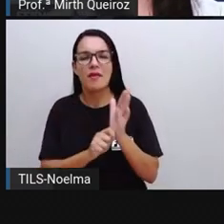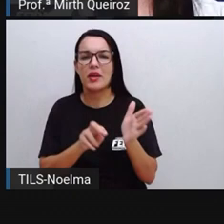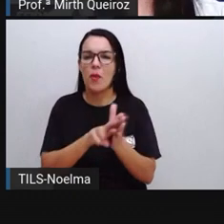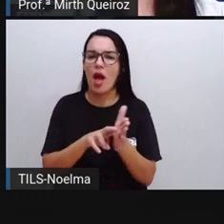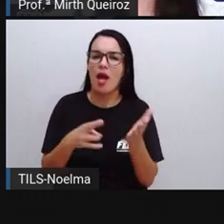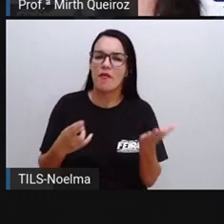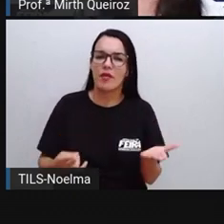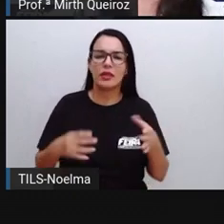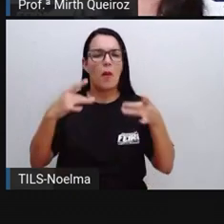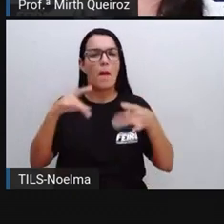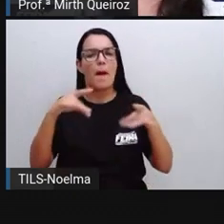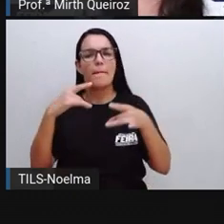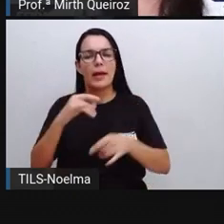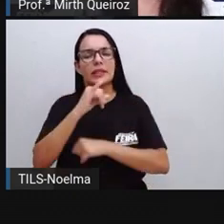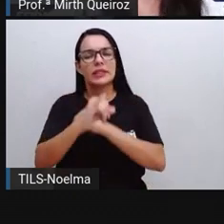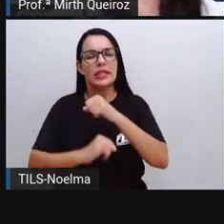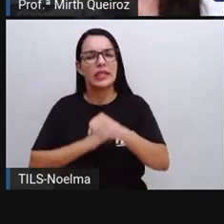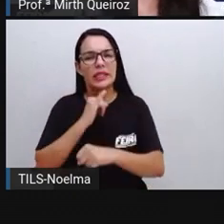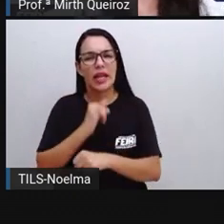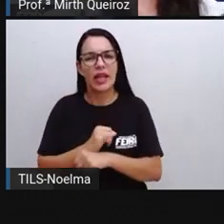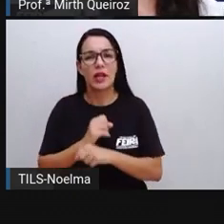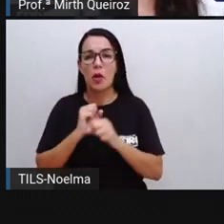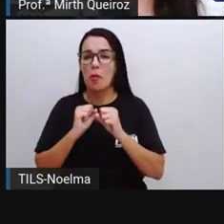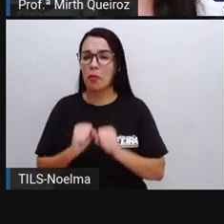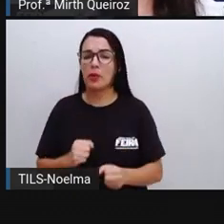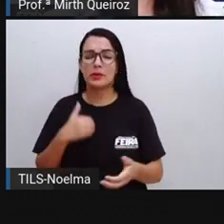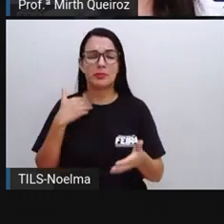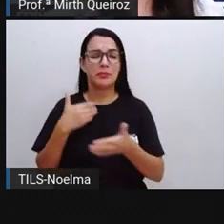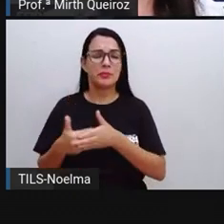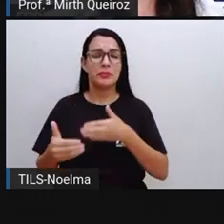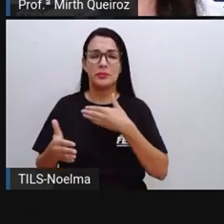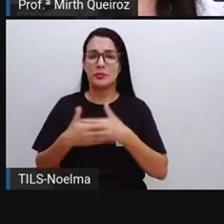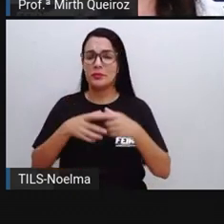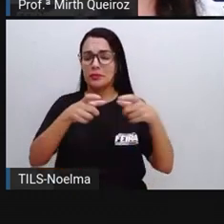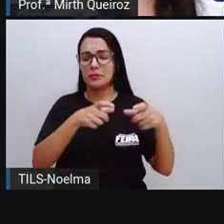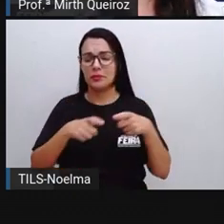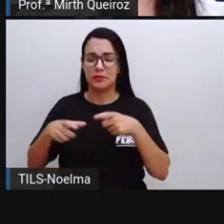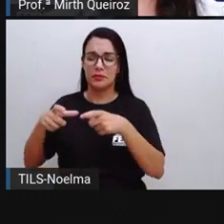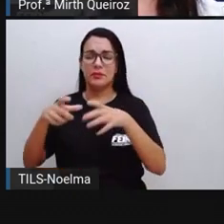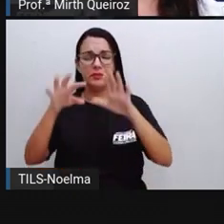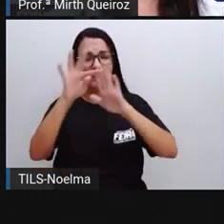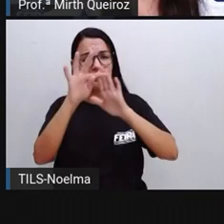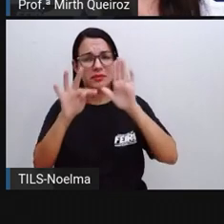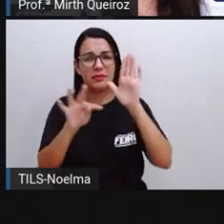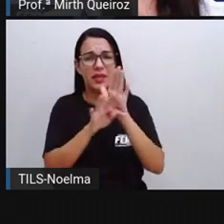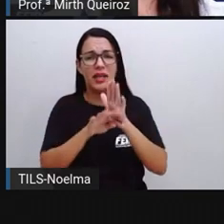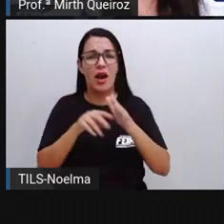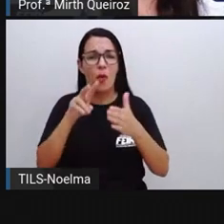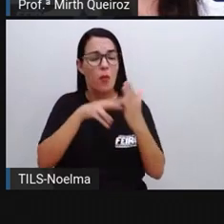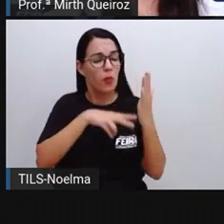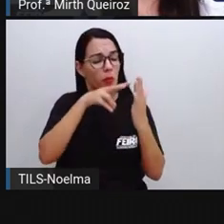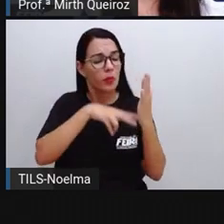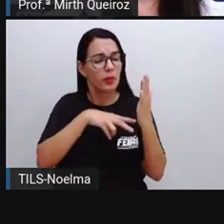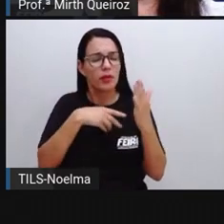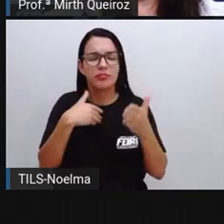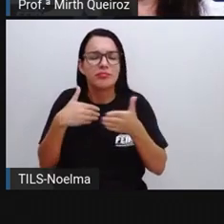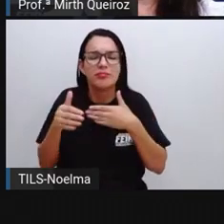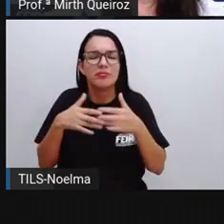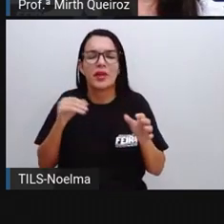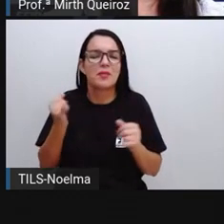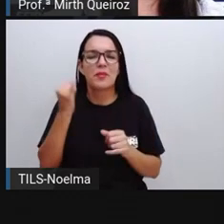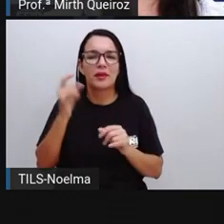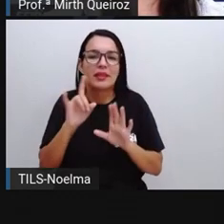revista, uma página da internet, pode ser qualquer tipo de texto. O meio que usamos para ler não